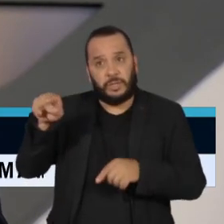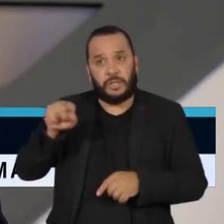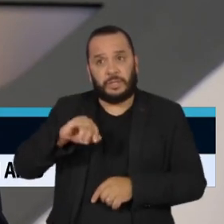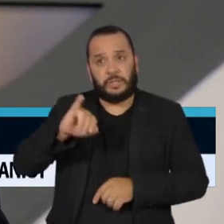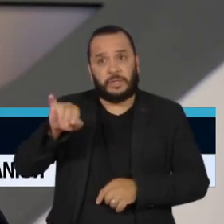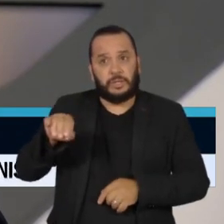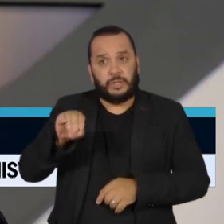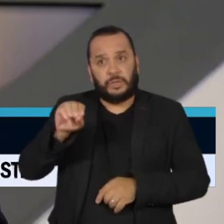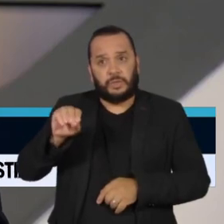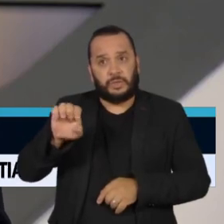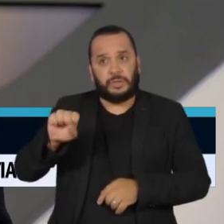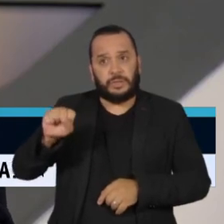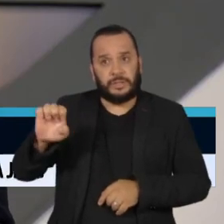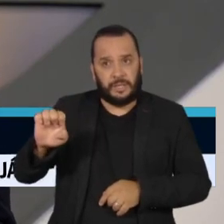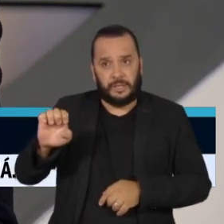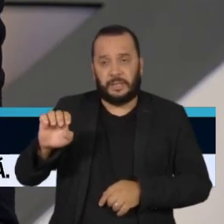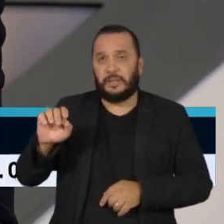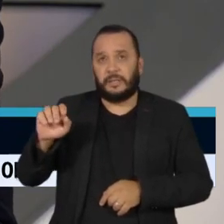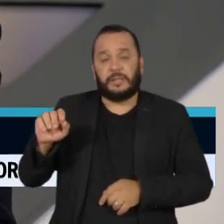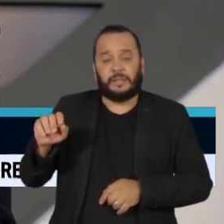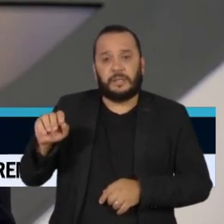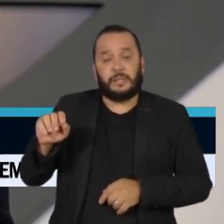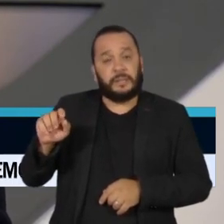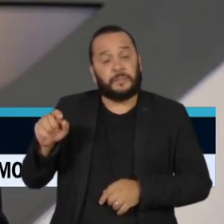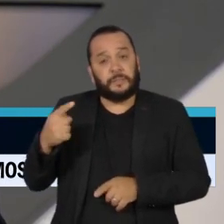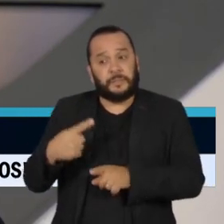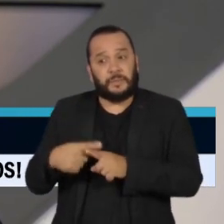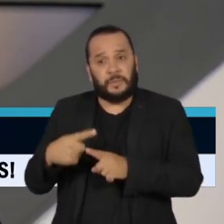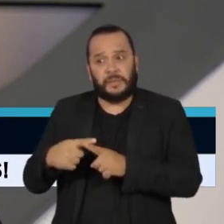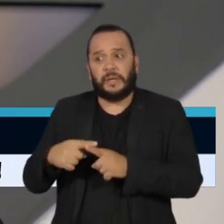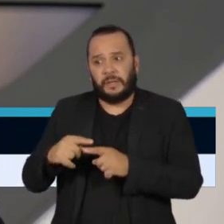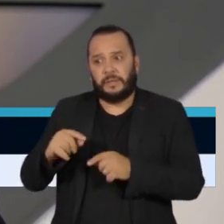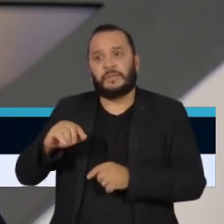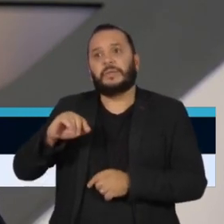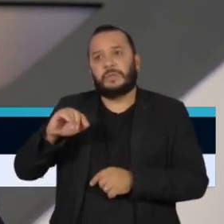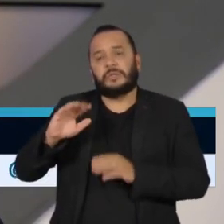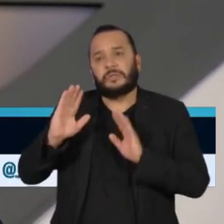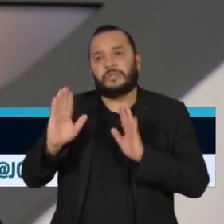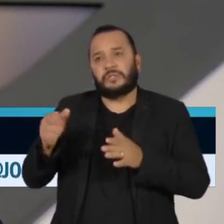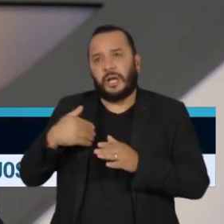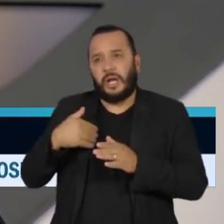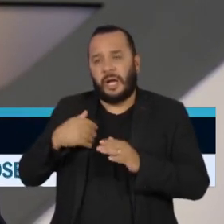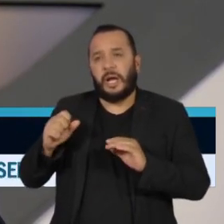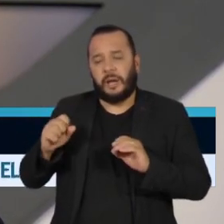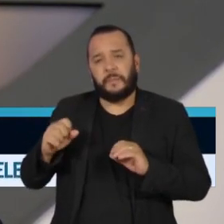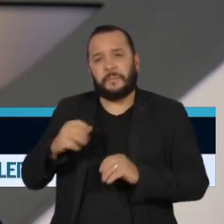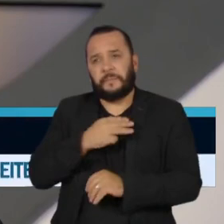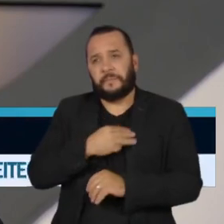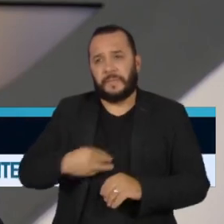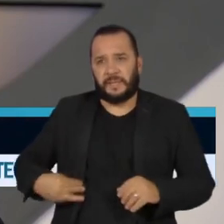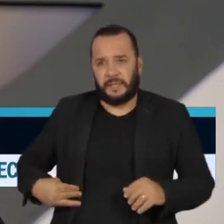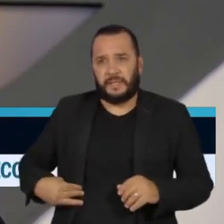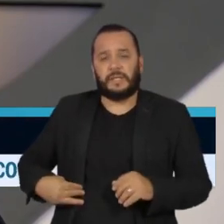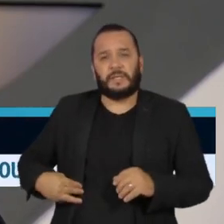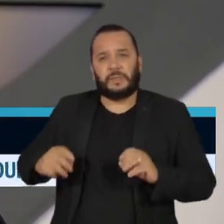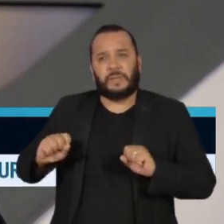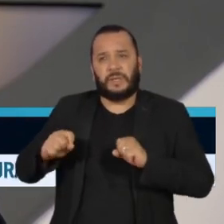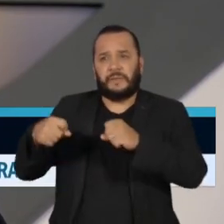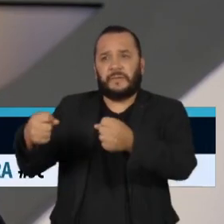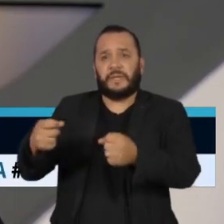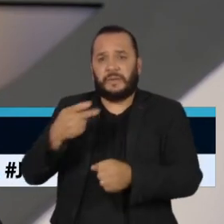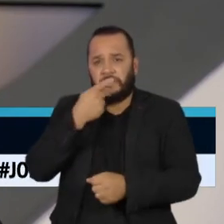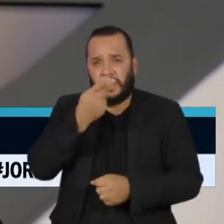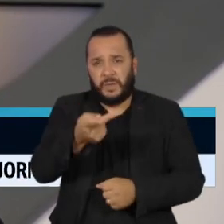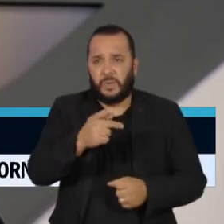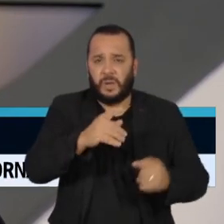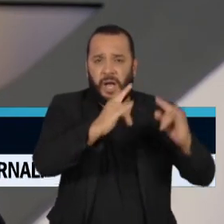sobre a ligação de que nos acampamentos existiam parentes de militares e que era preciso